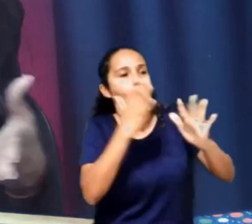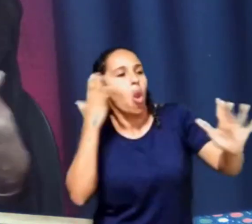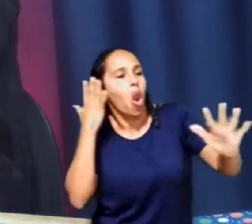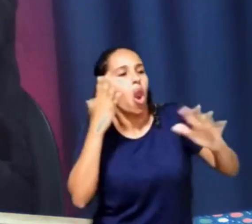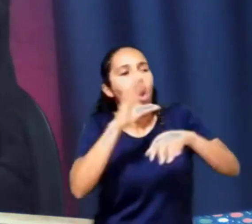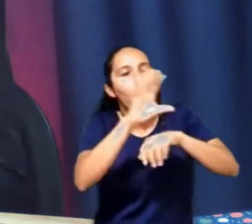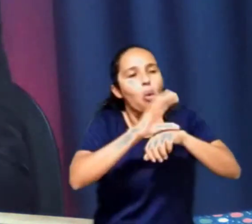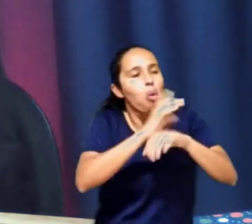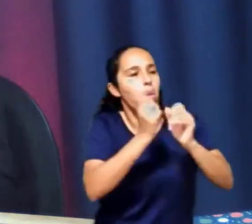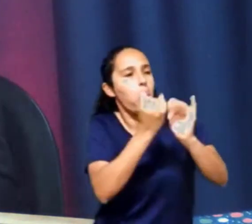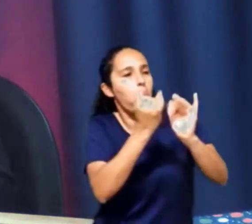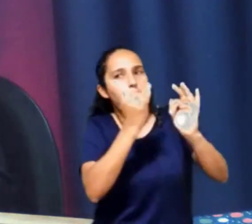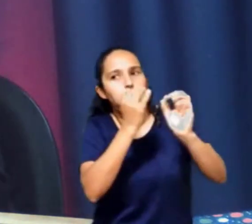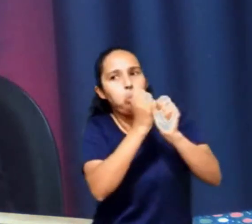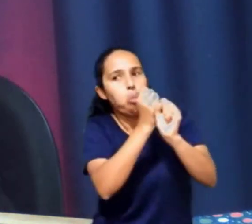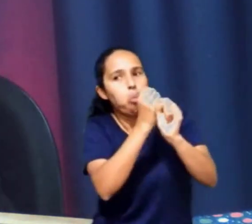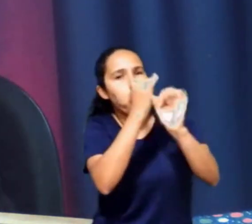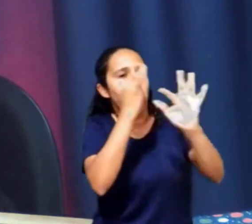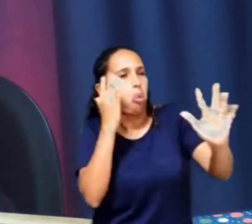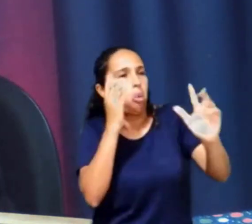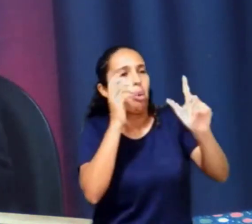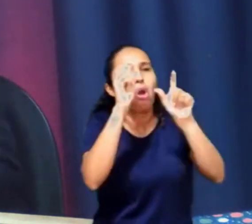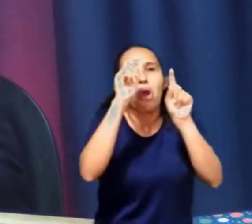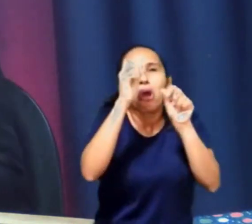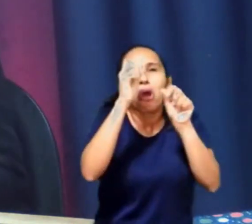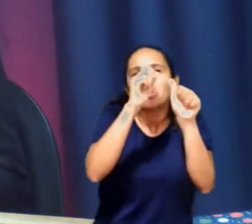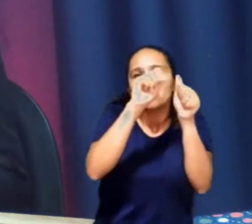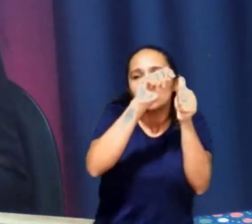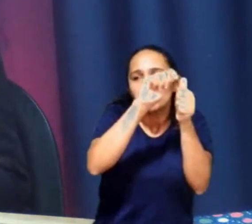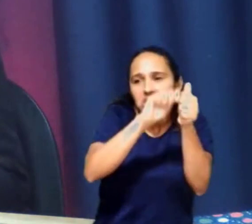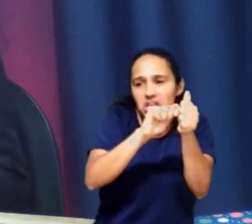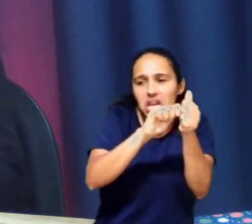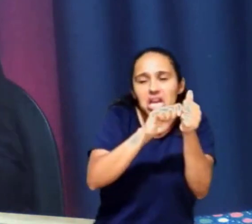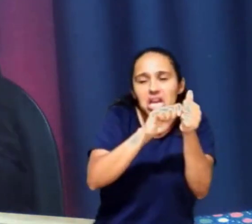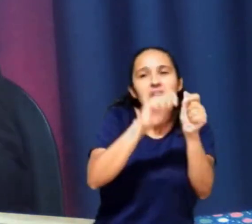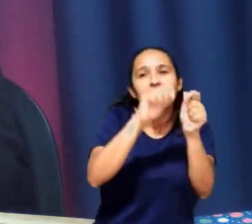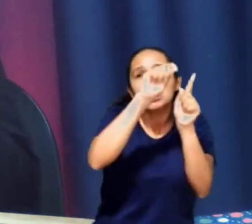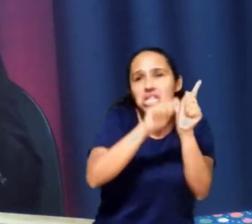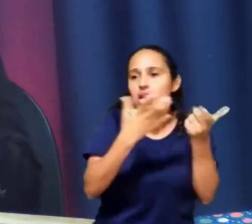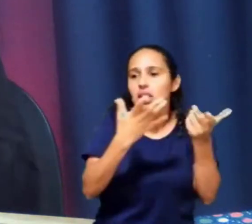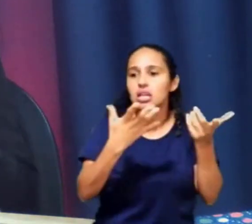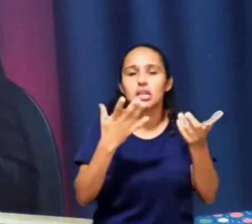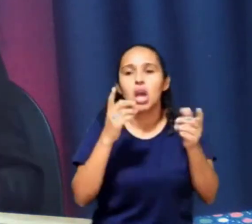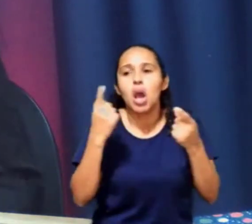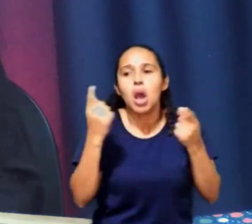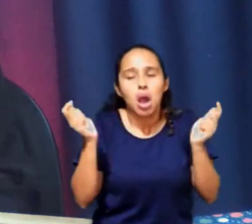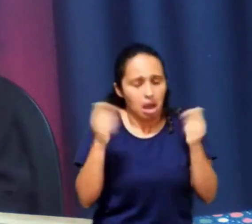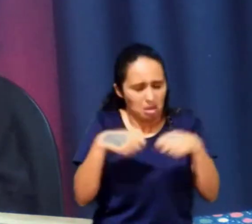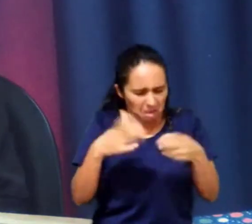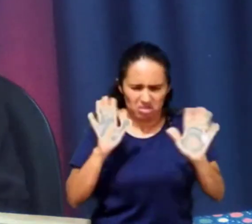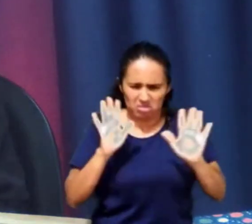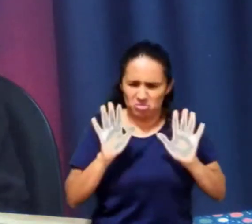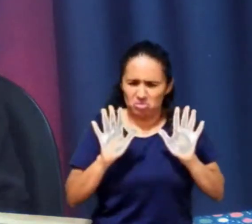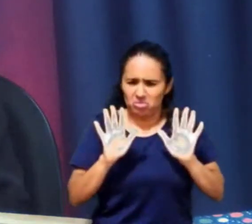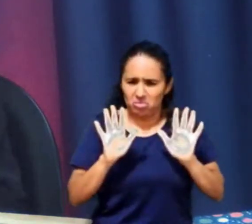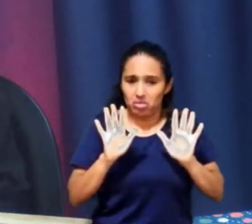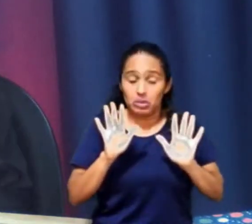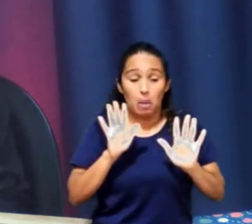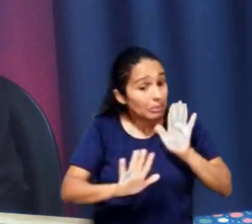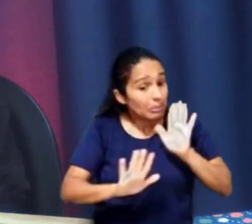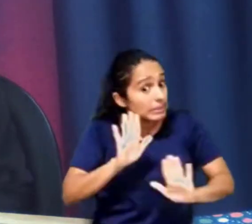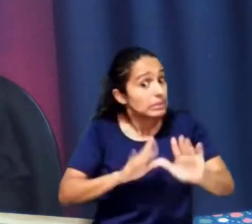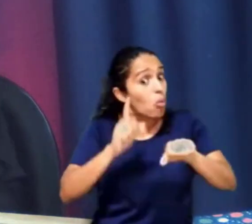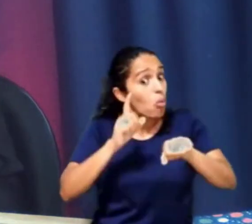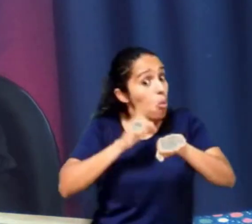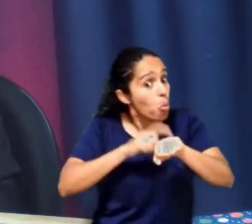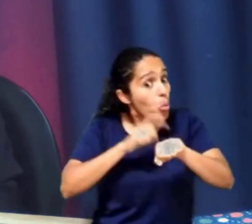Libras, então é impossível, porque é uma língua materna. Então, depende de muito tempo, né? Eu tô há 15